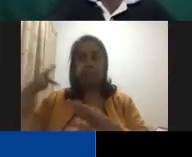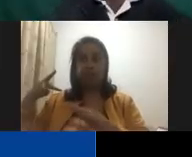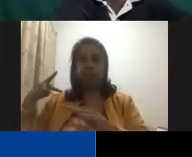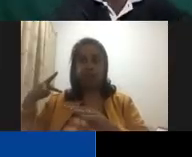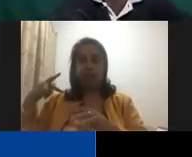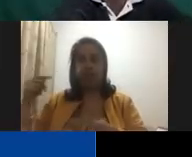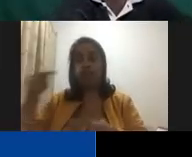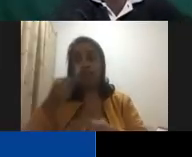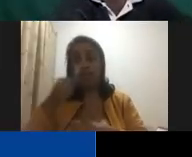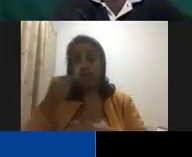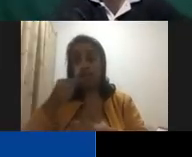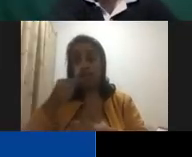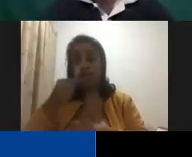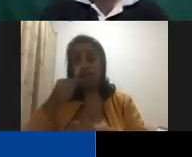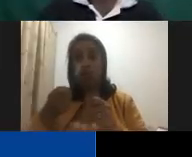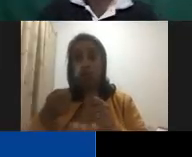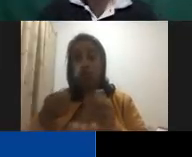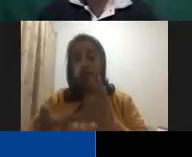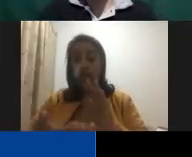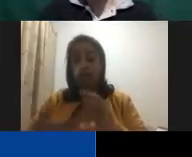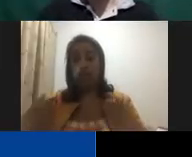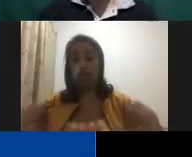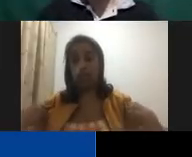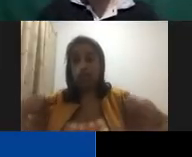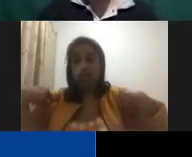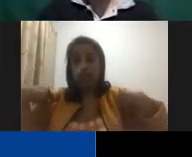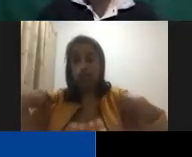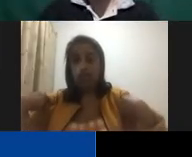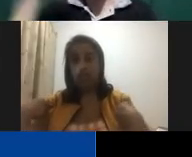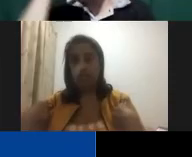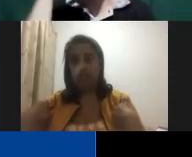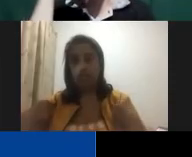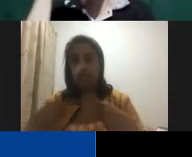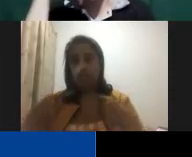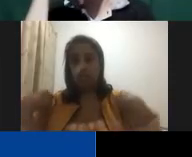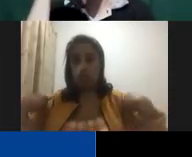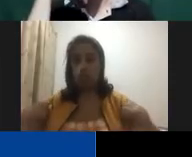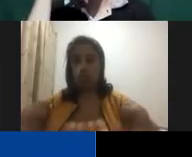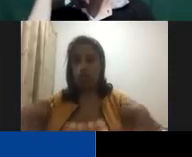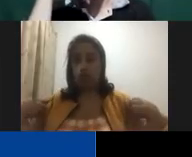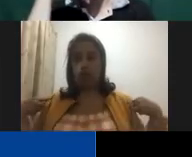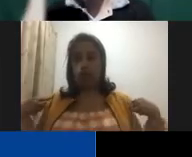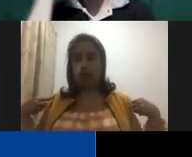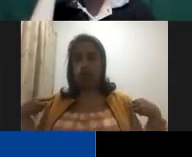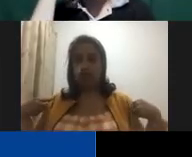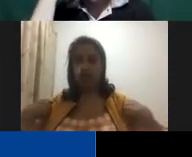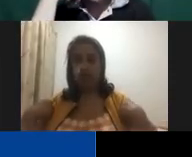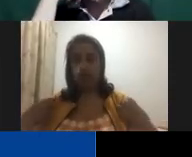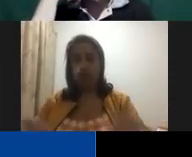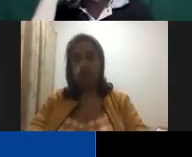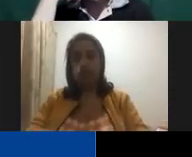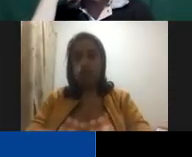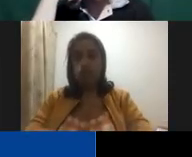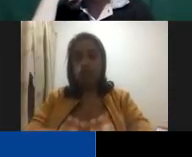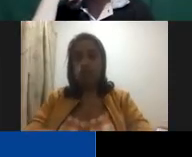ele funciona fazendo elevação da escápula, ele faz depressão da escápula, retração da escápula, rotação superior da